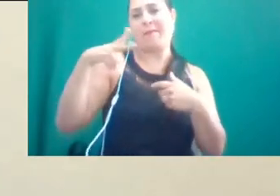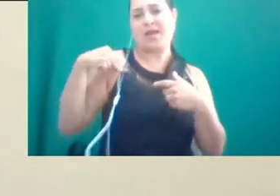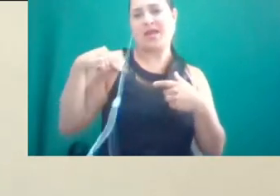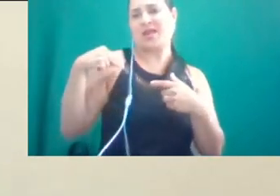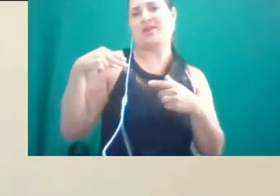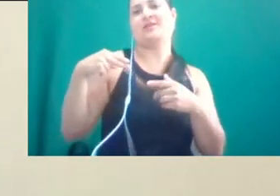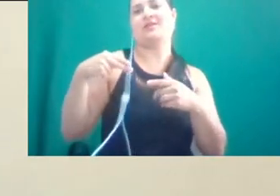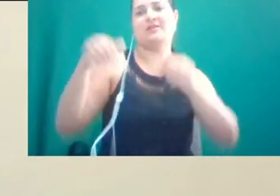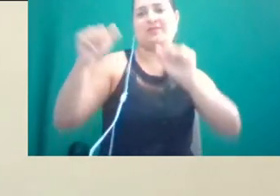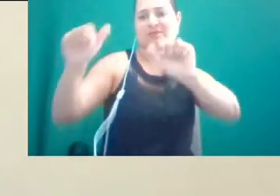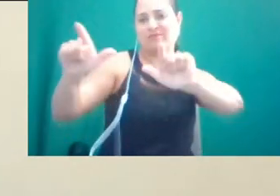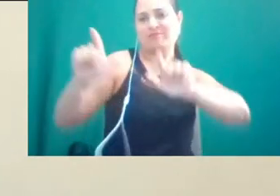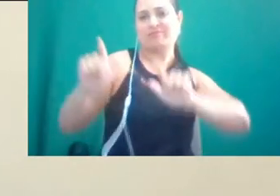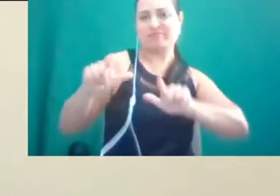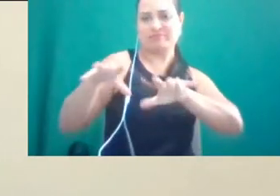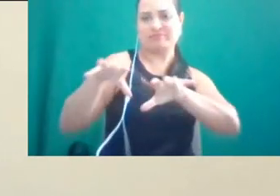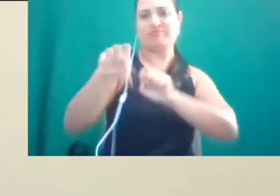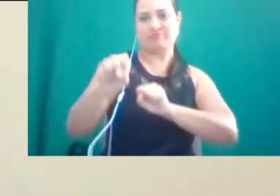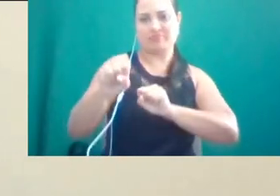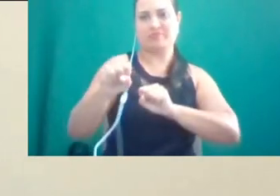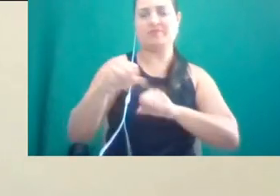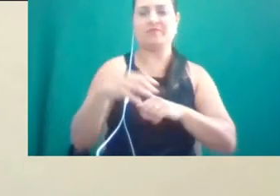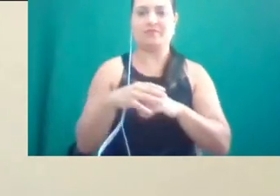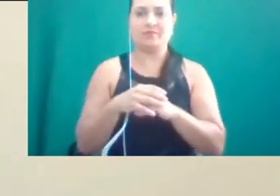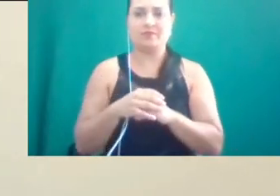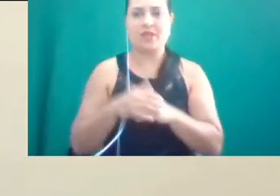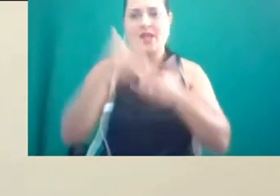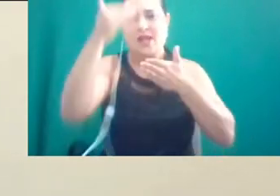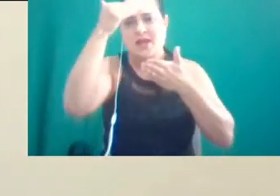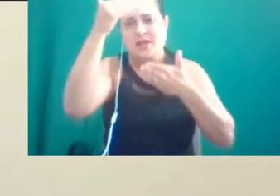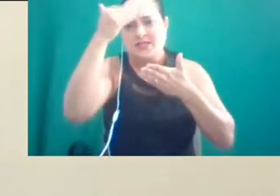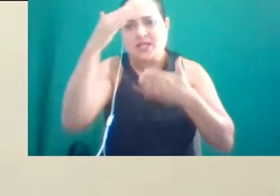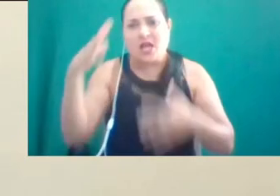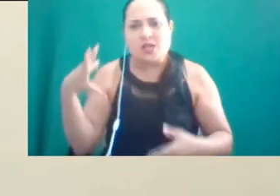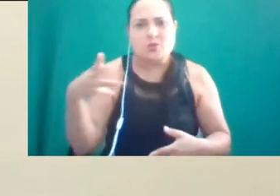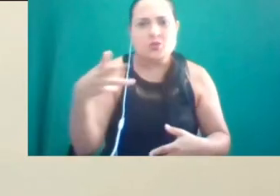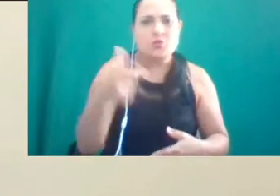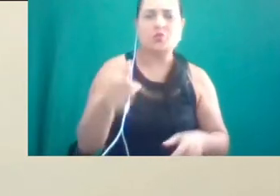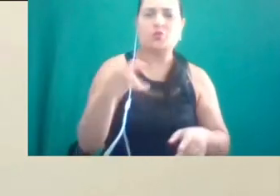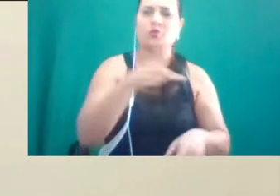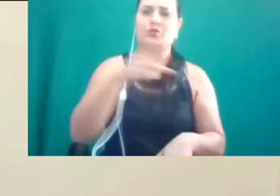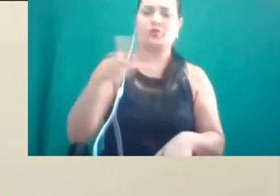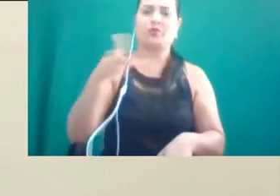Delton, você também é um formado. Tá certo? E a todos vocês, parabéns.